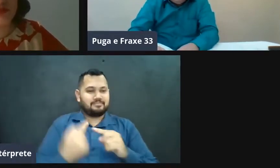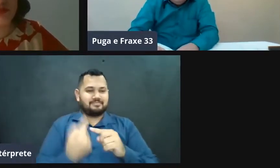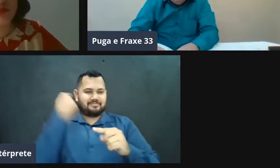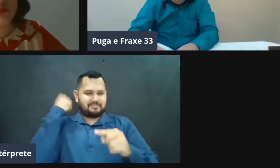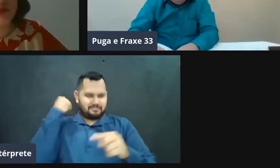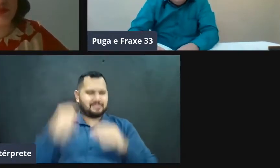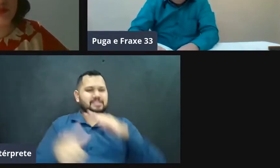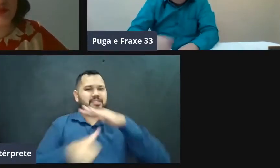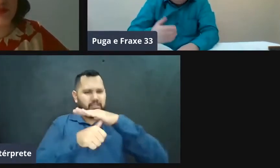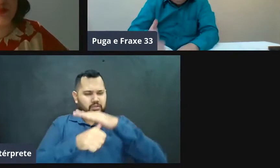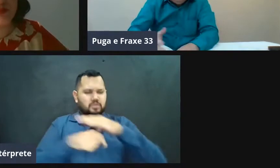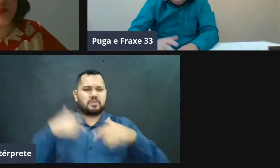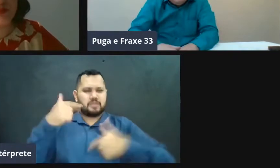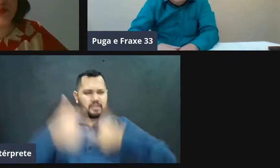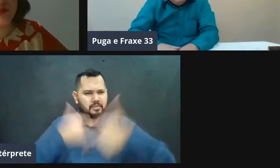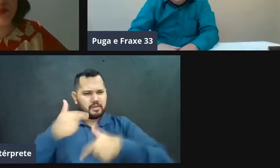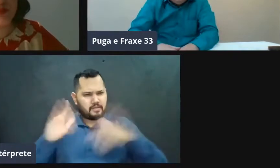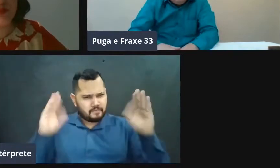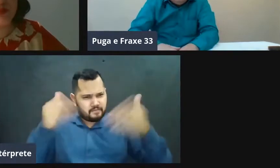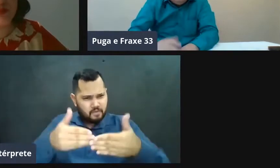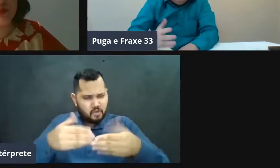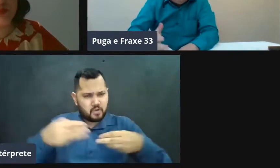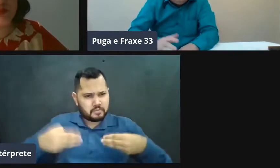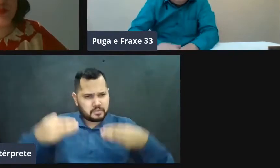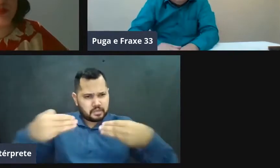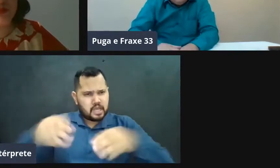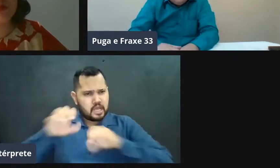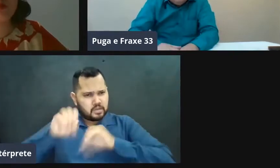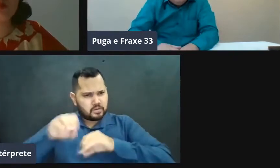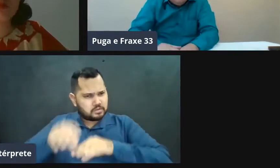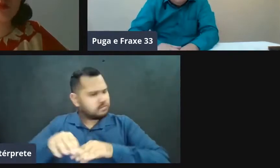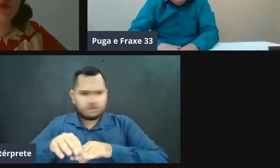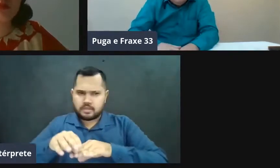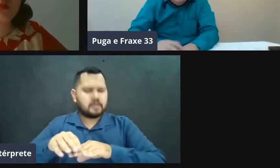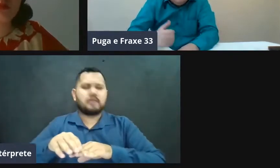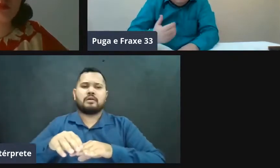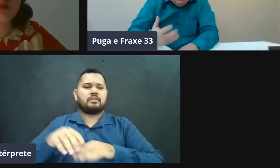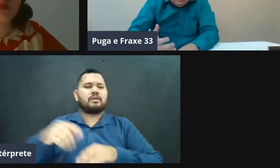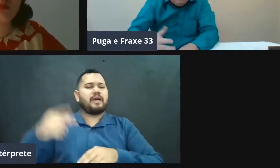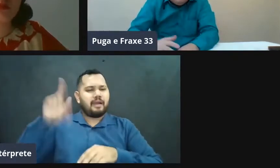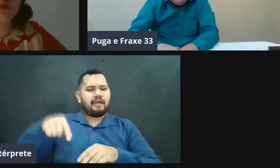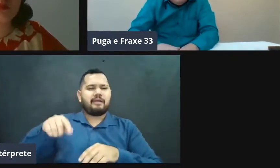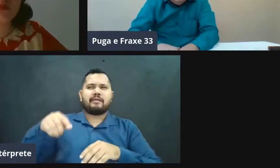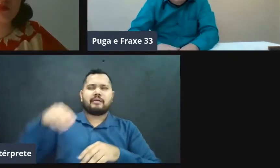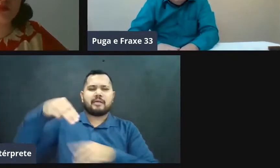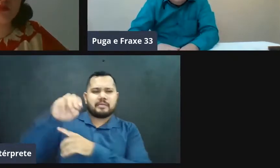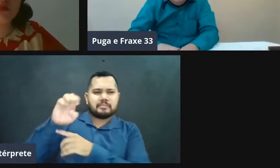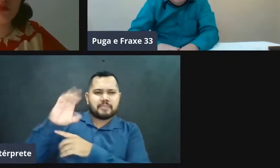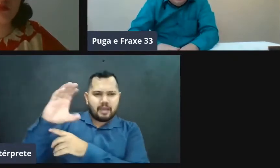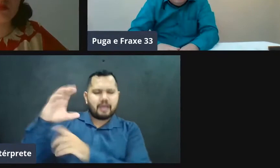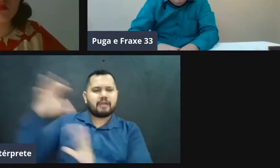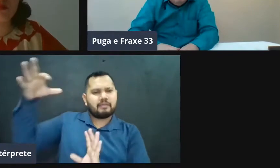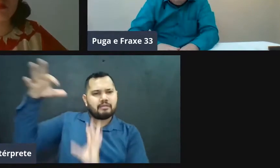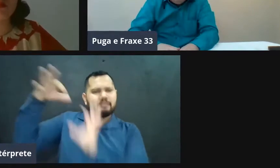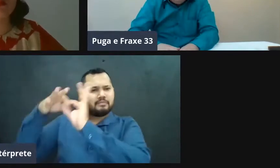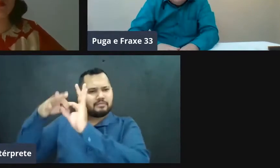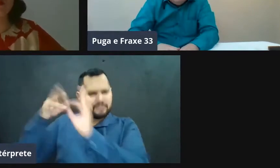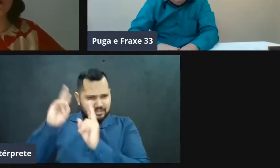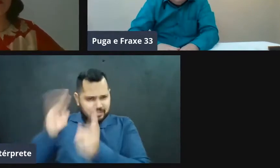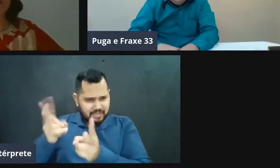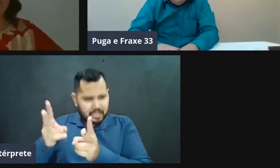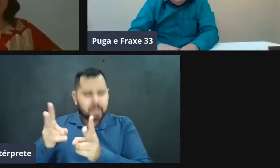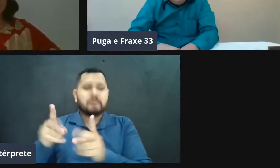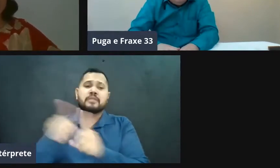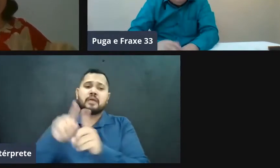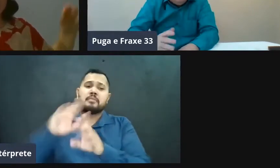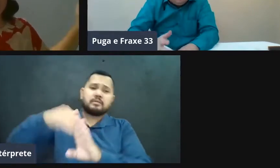não trabalhamos somente com o Ministério da Educação, que é o nosso ministério que temos a tradição de trabalhar, fomos atrás